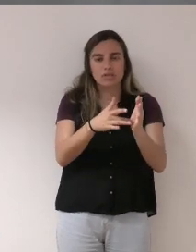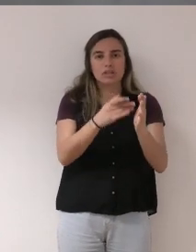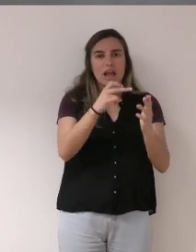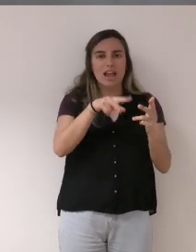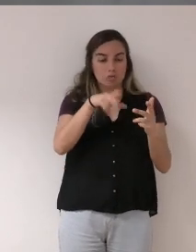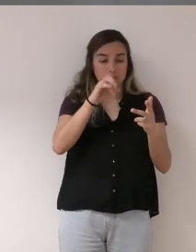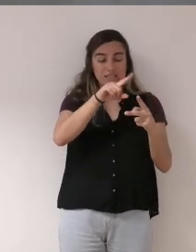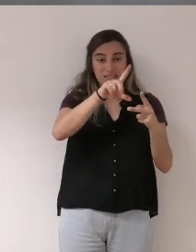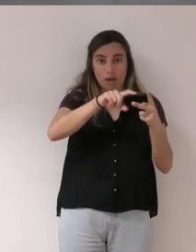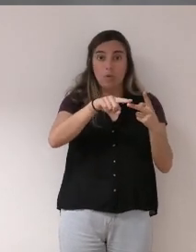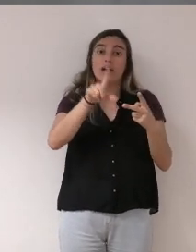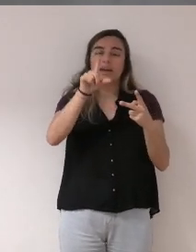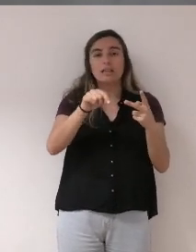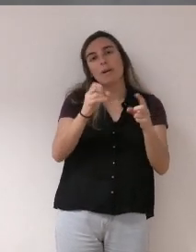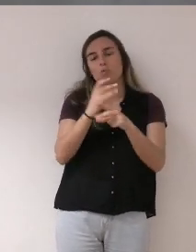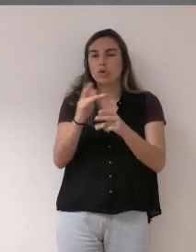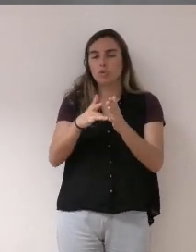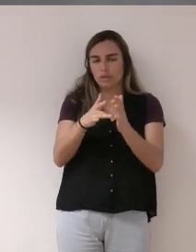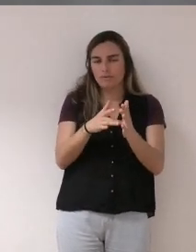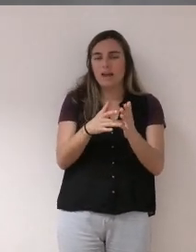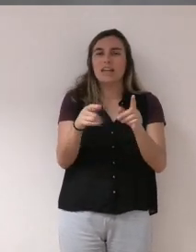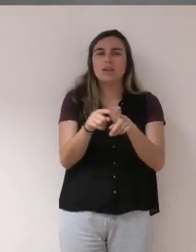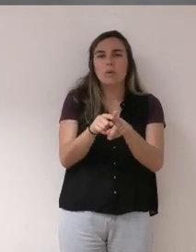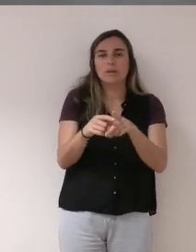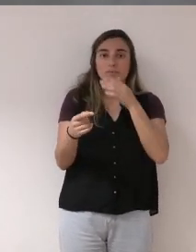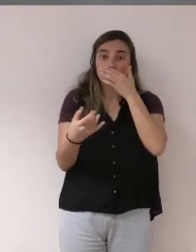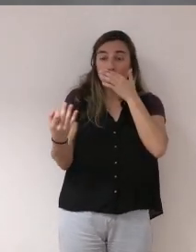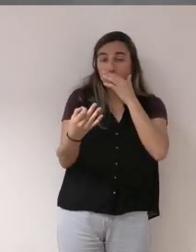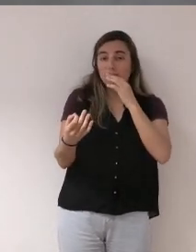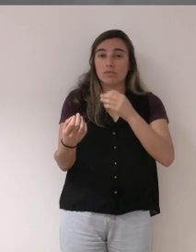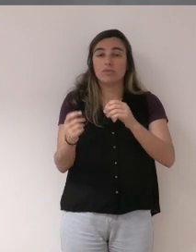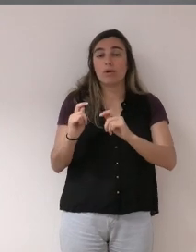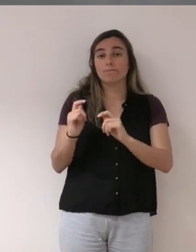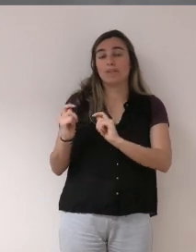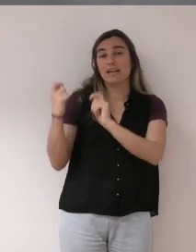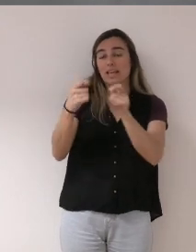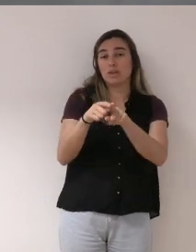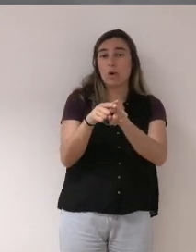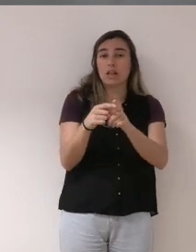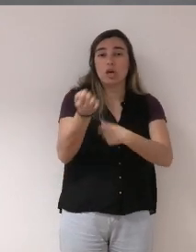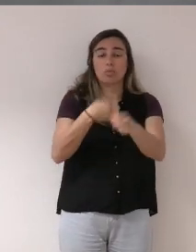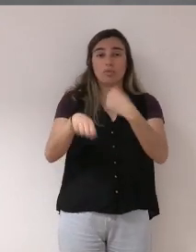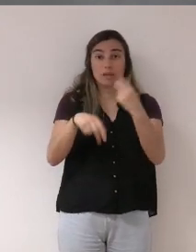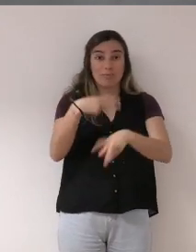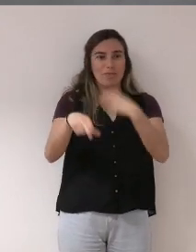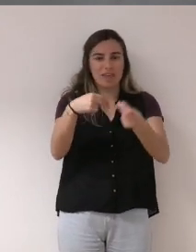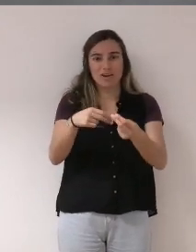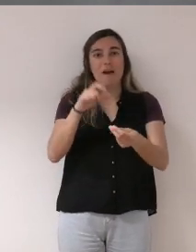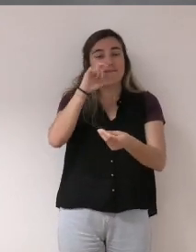Guerra Rústica, por exemplo, naquele mínimo herdado do movimento moderno, digamos assim, que é não usar maiúsculos.